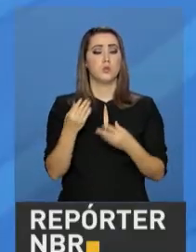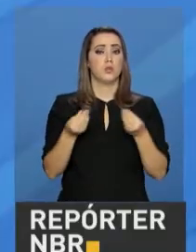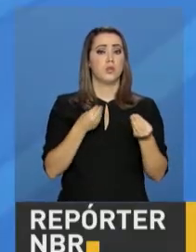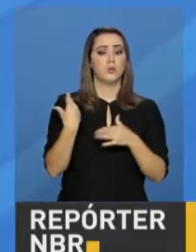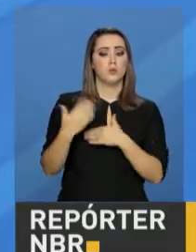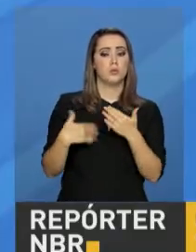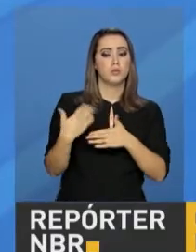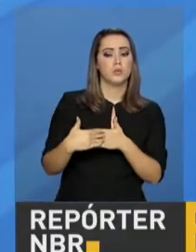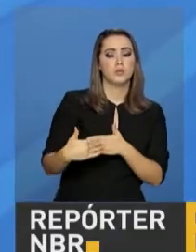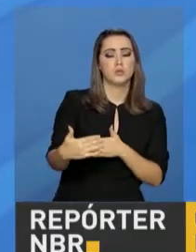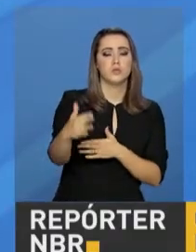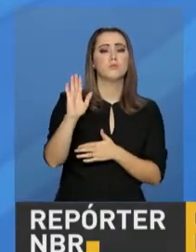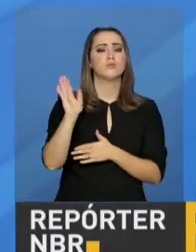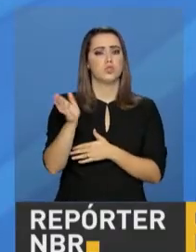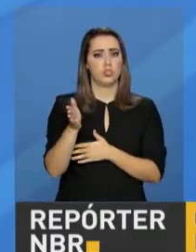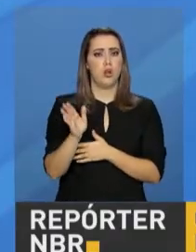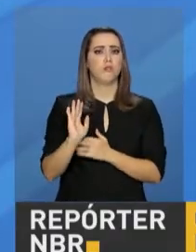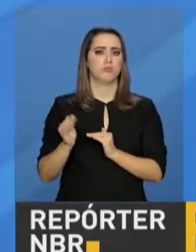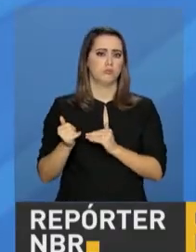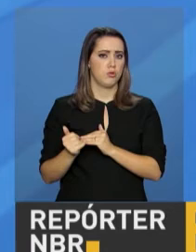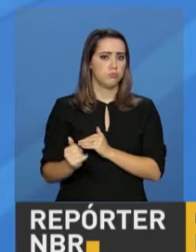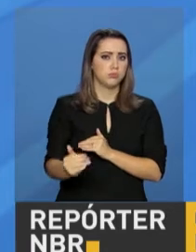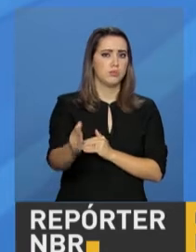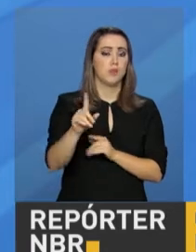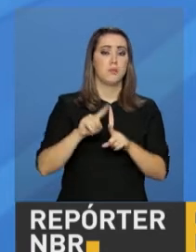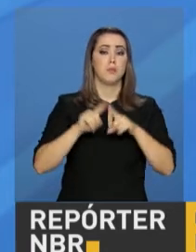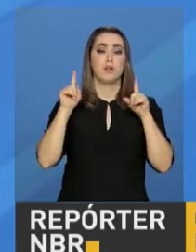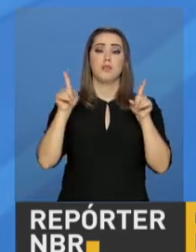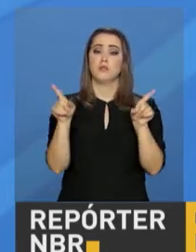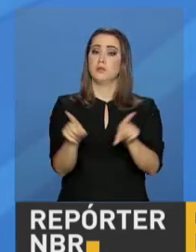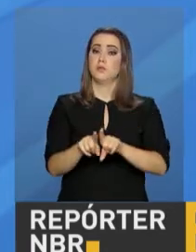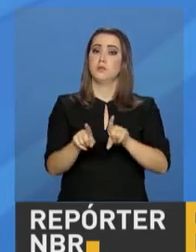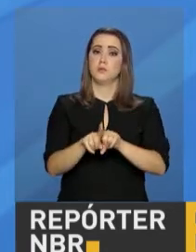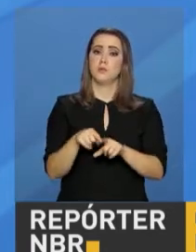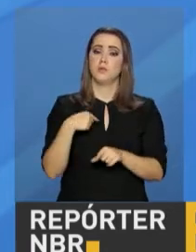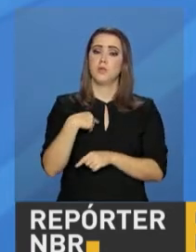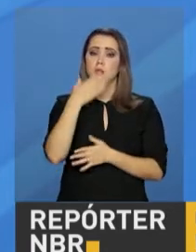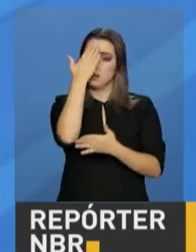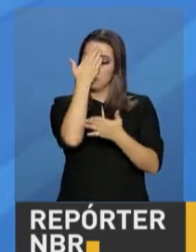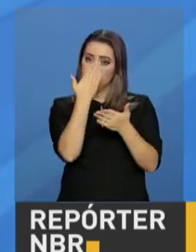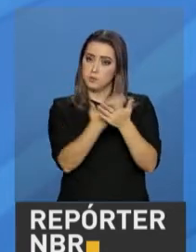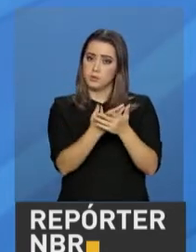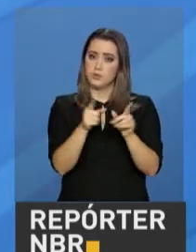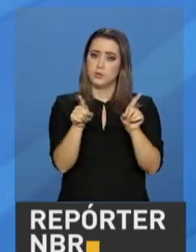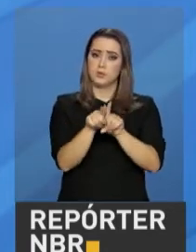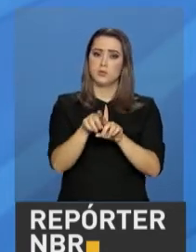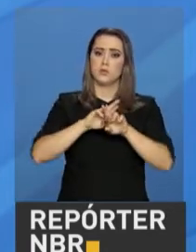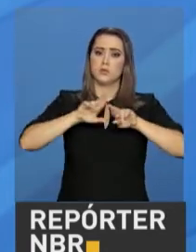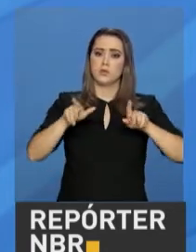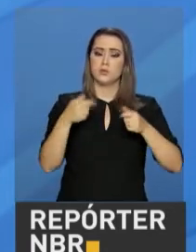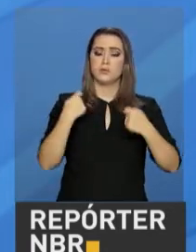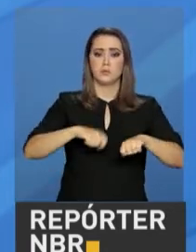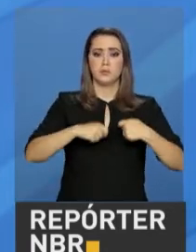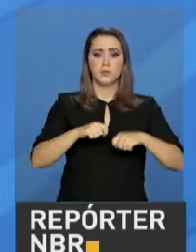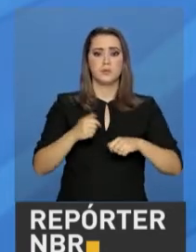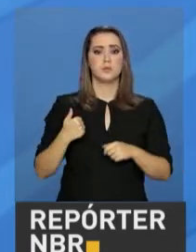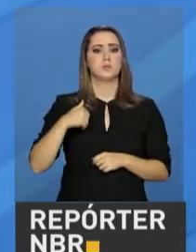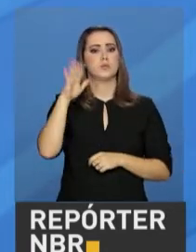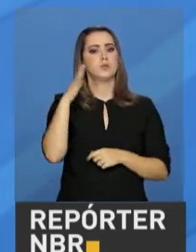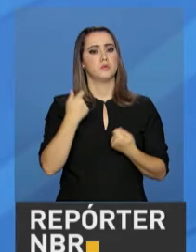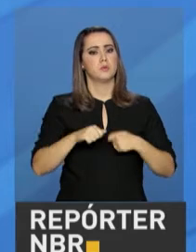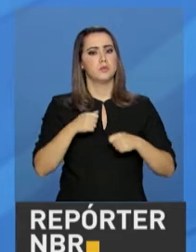já avançamos muito, muito, mas também estou consciente de que muito ainda